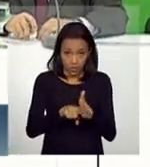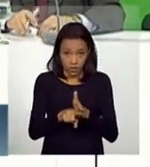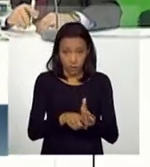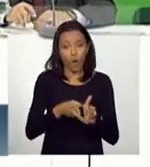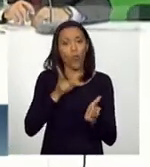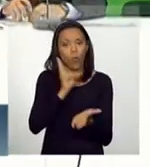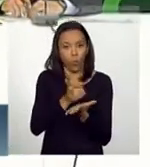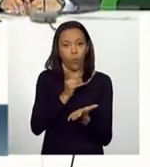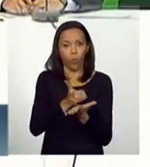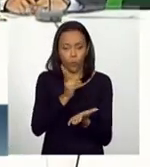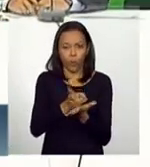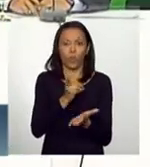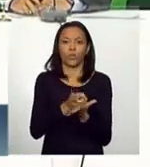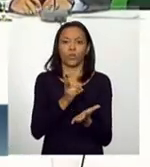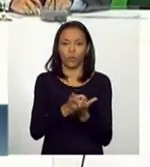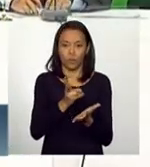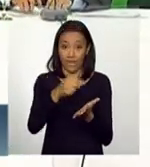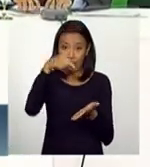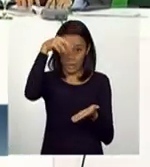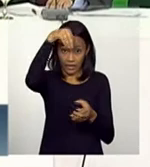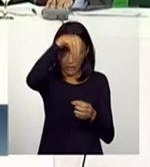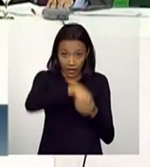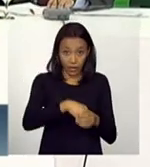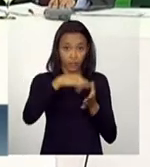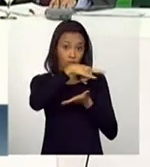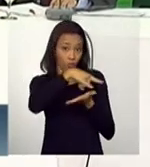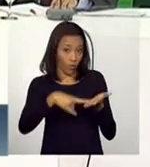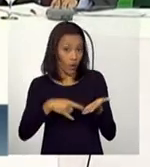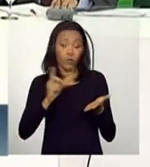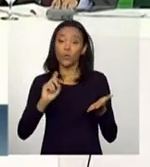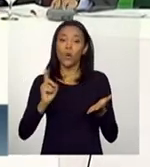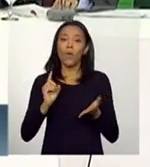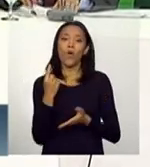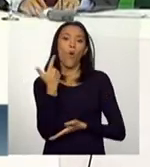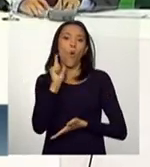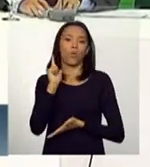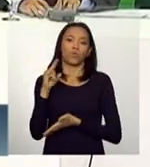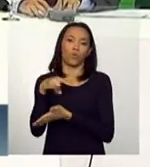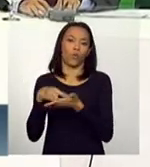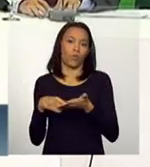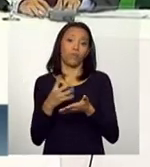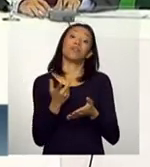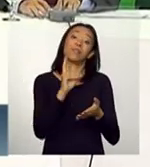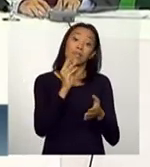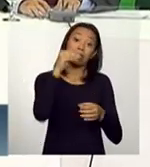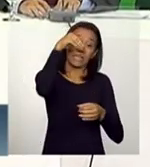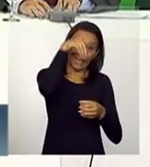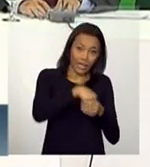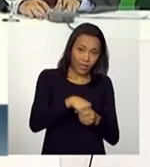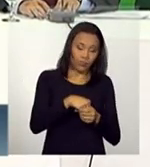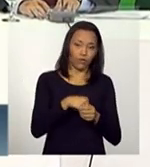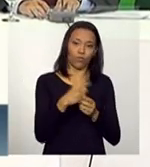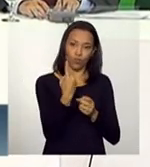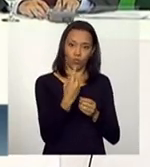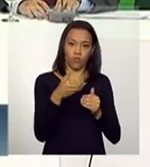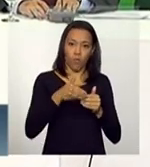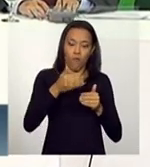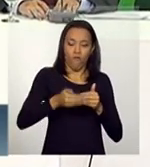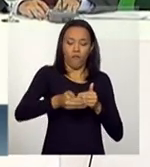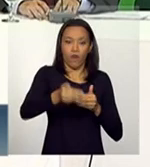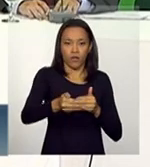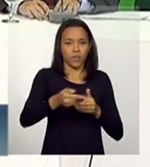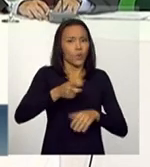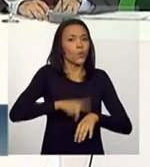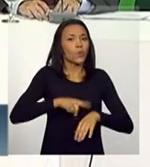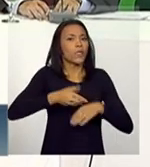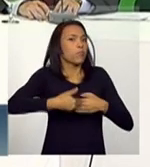Pesquisa vai continuar sendo uma fase dentro dessa concessão. Não vai ser mais por um título, vai ser uma fase dentro da concessão, limitada aos 40 anos. Não tem